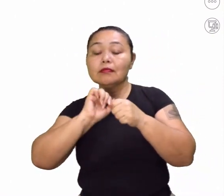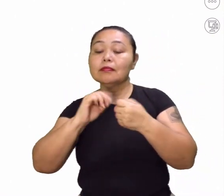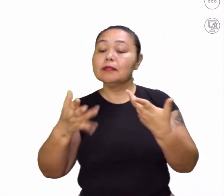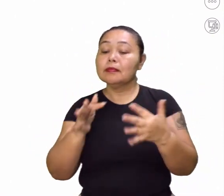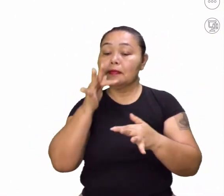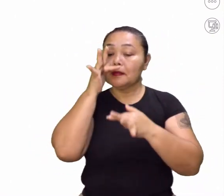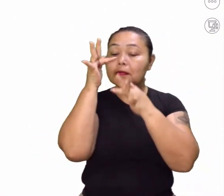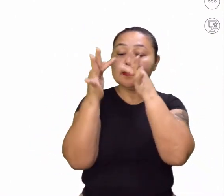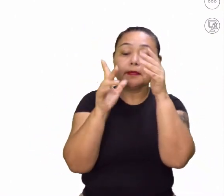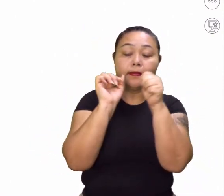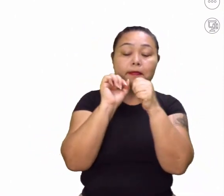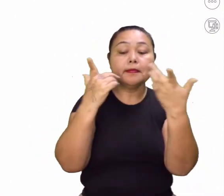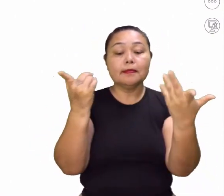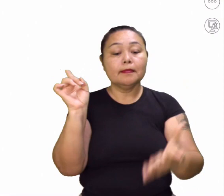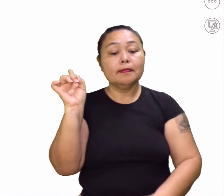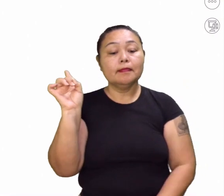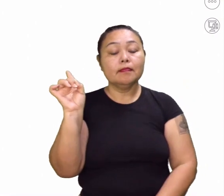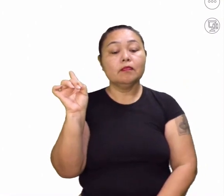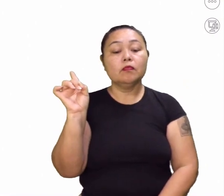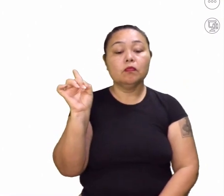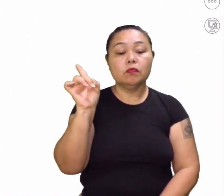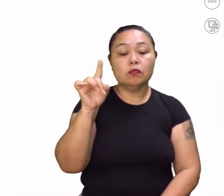primavera. muito bem.